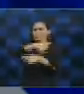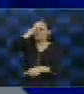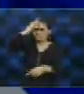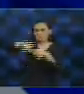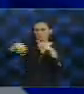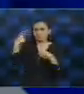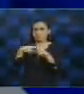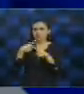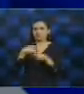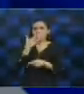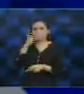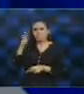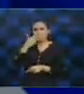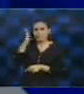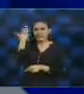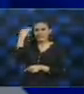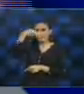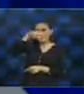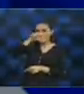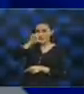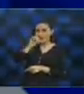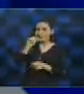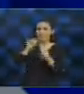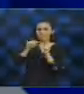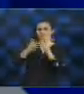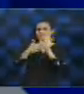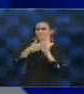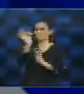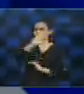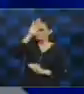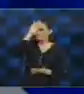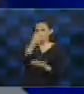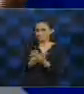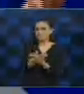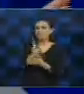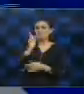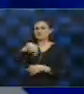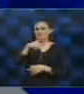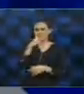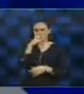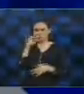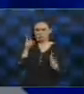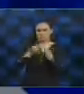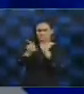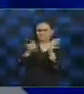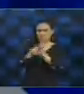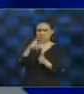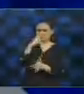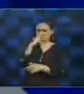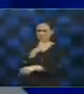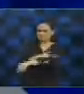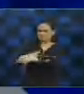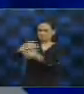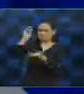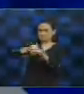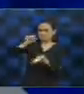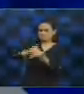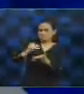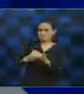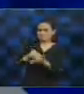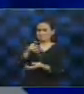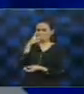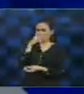ético e no plano administrativo. E é arrogante. O candidato, ele faz assim, ele pensa que ele é a última bolacha do